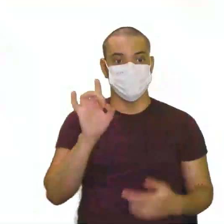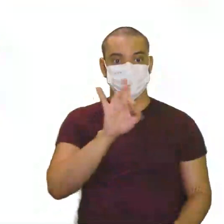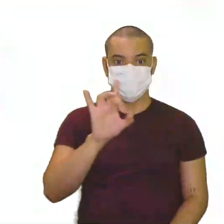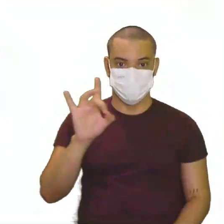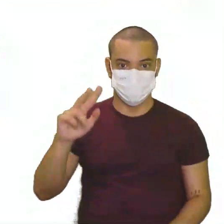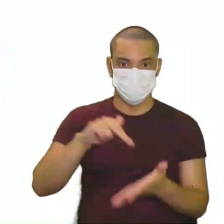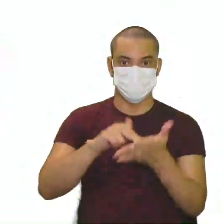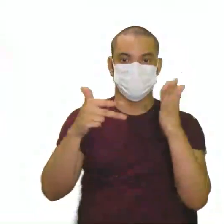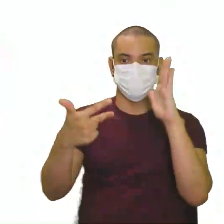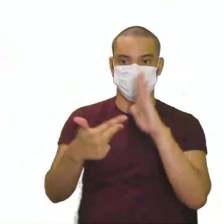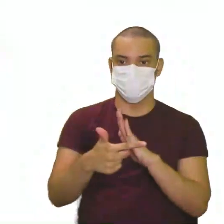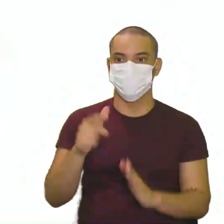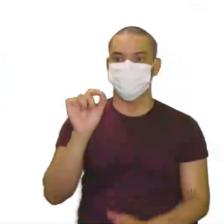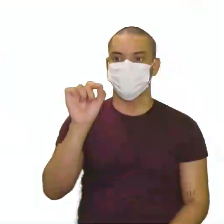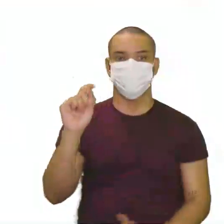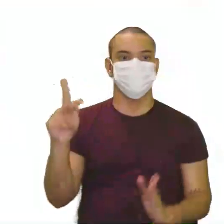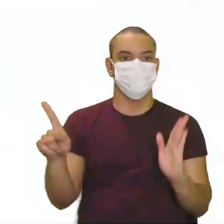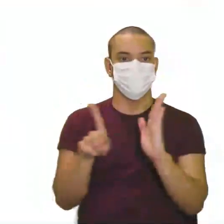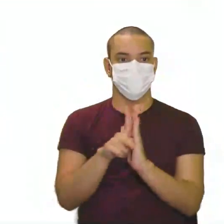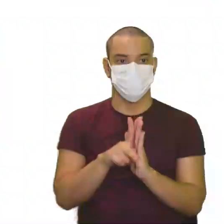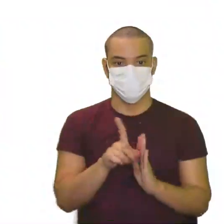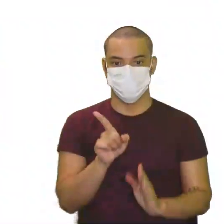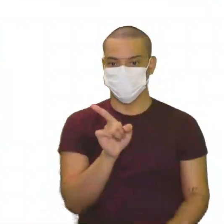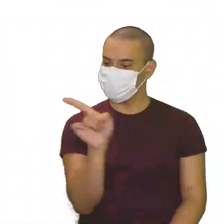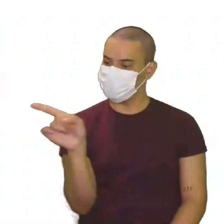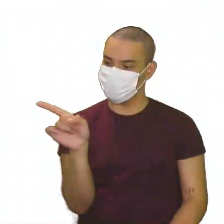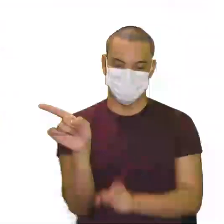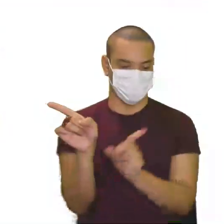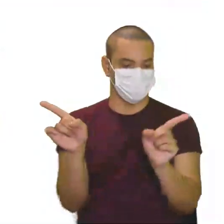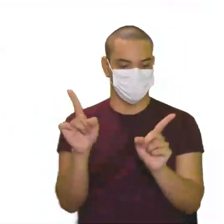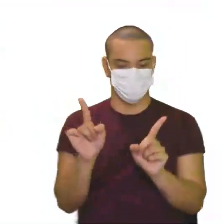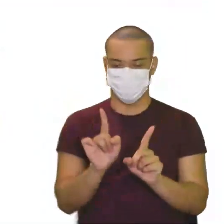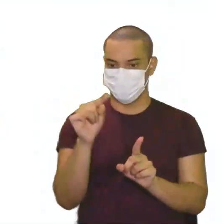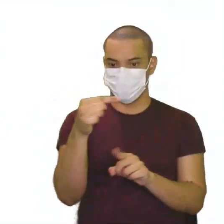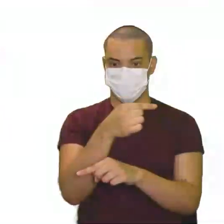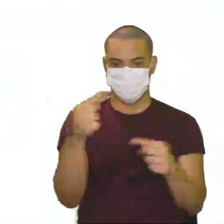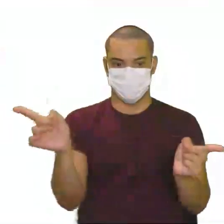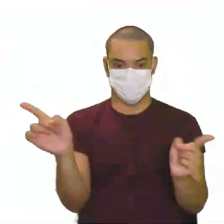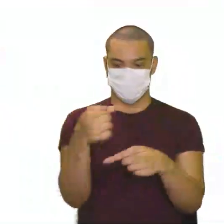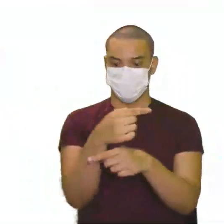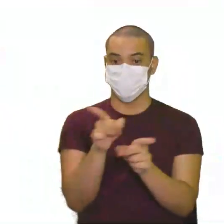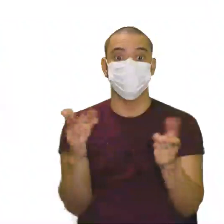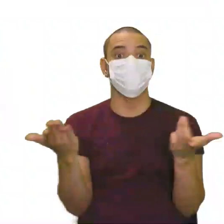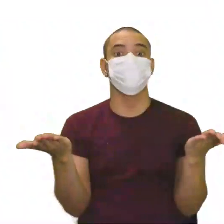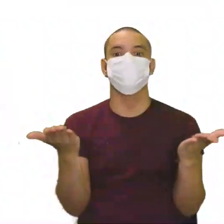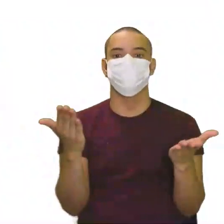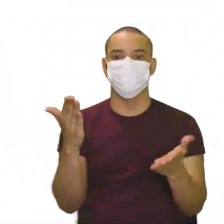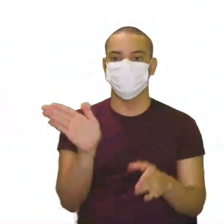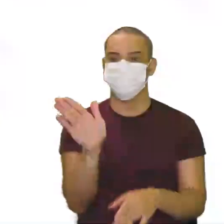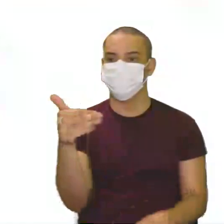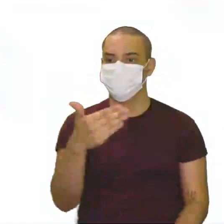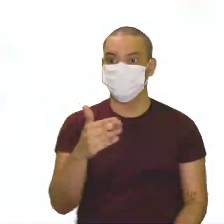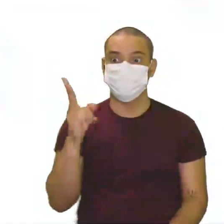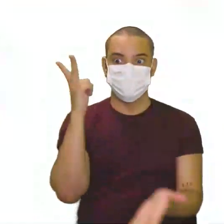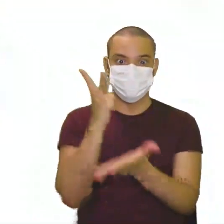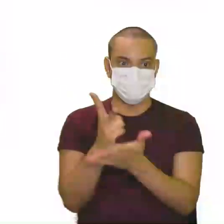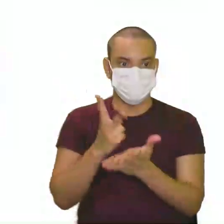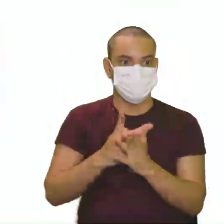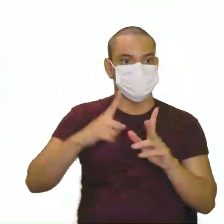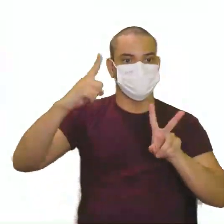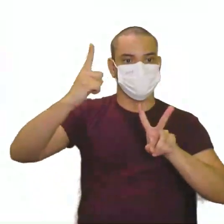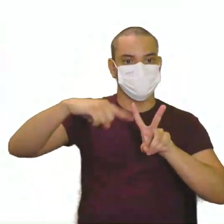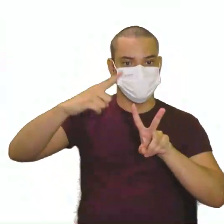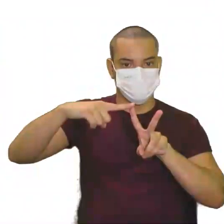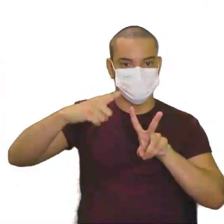bússola seja representada por uma seta que se orienta na mesma direção e no mesmo sentido do